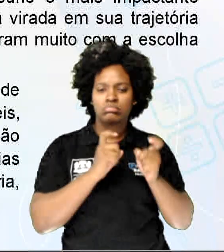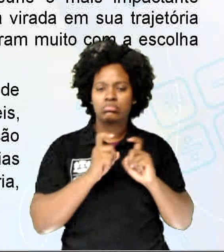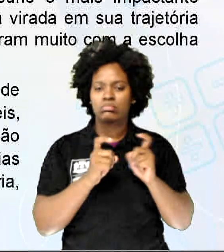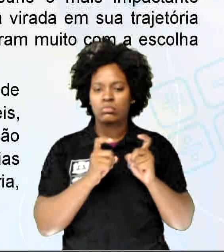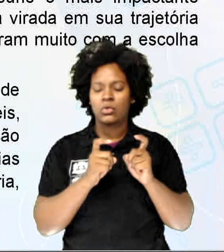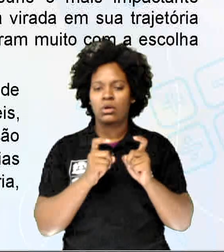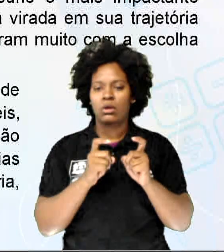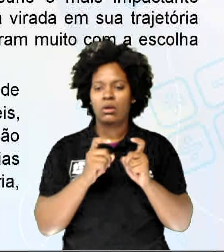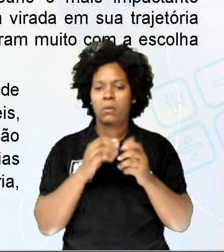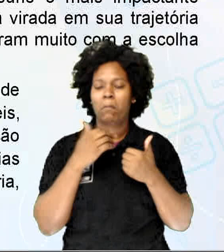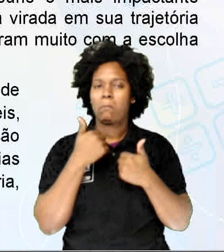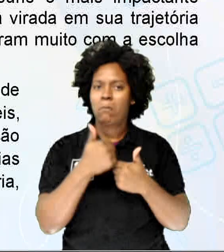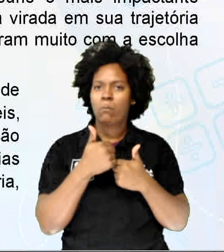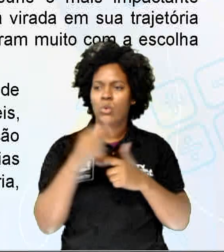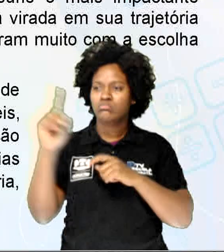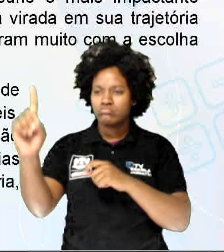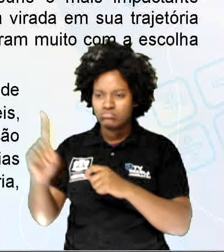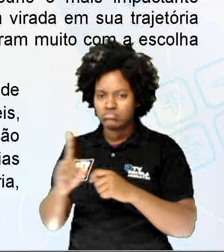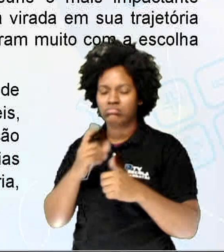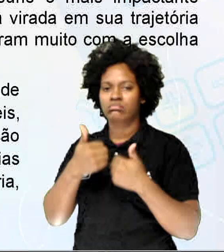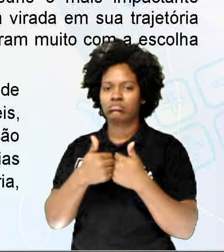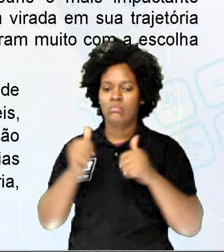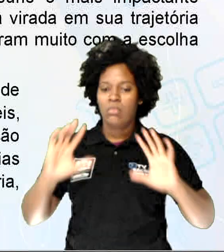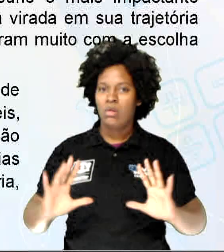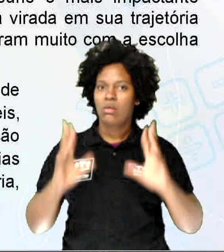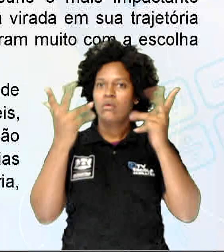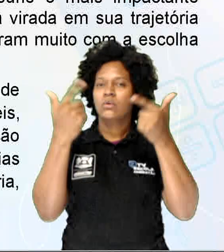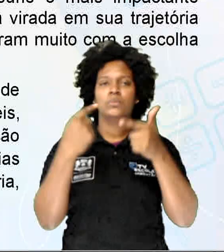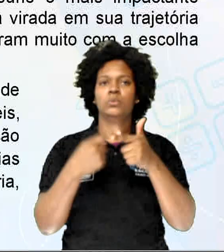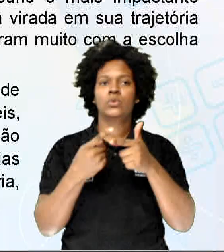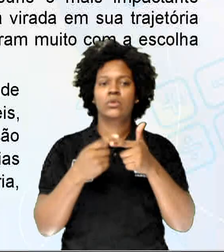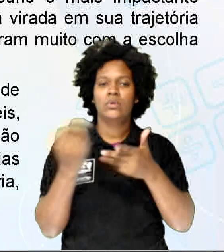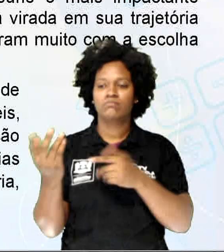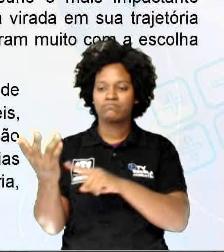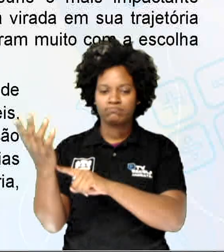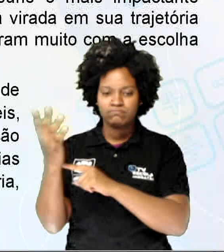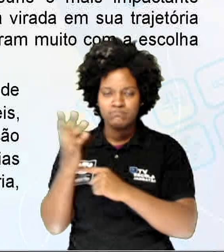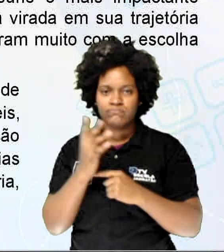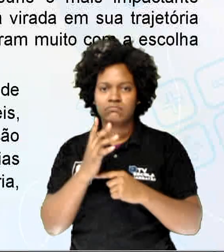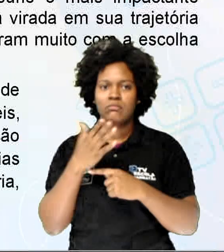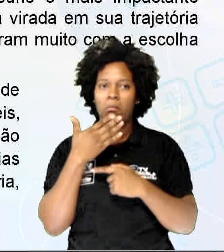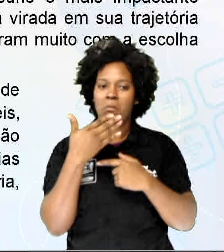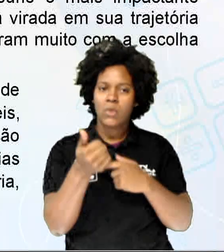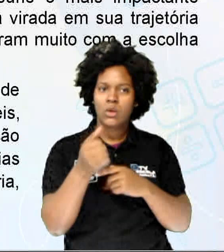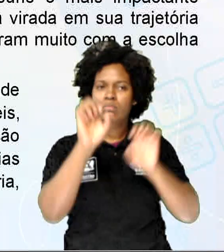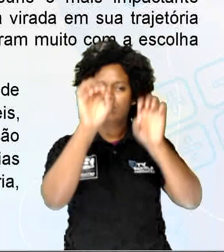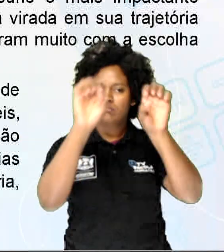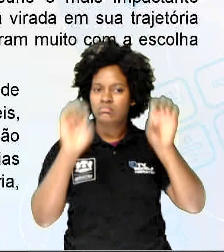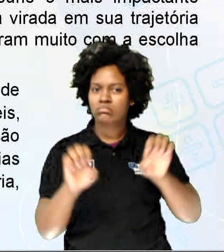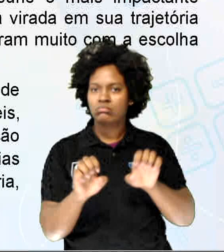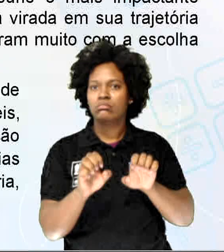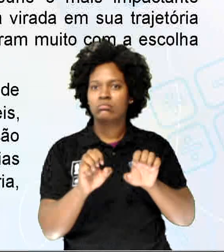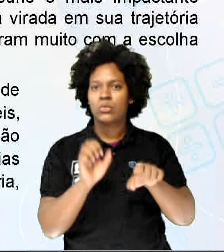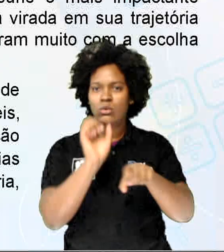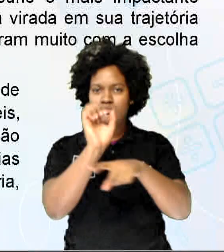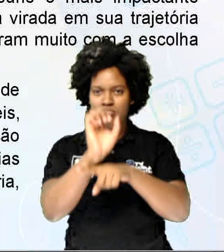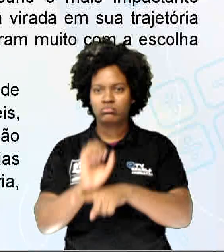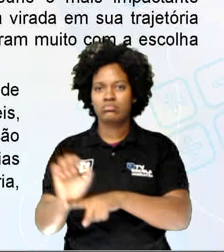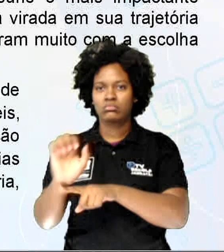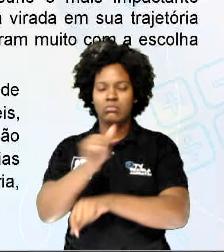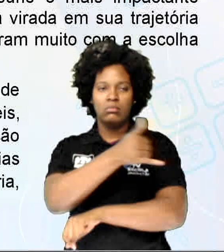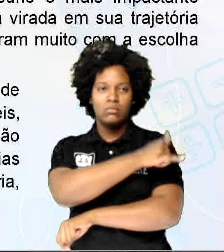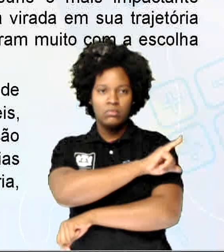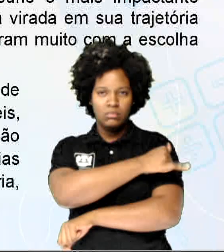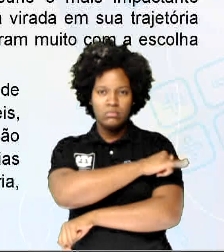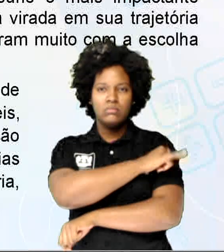trazer esse evento para cá, que seria as melhorias, né, no Rio de Janeiro, enquanto infraestrutura para receber o evento e os ganhos que a